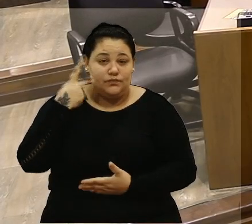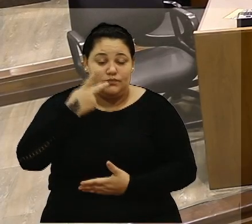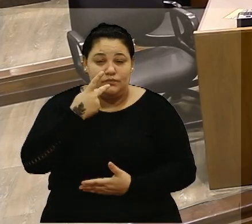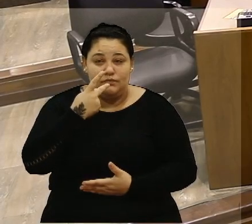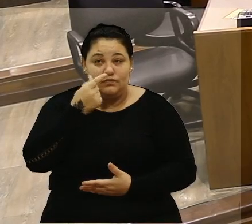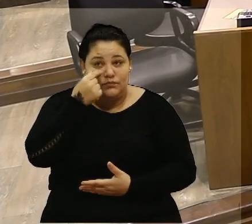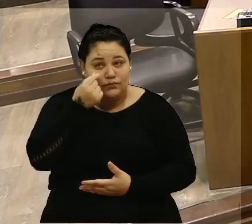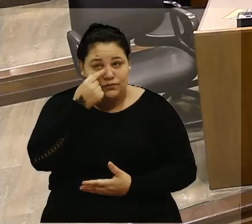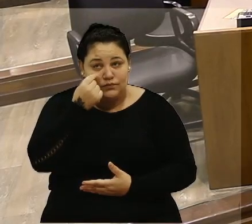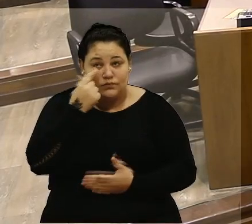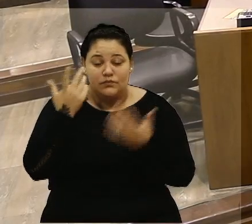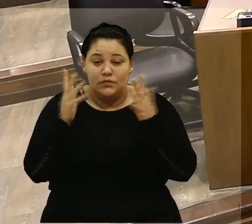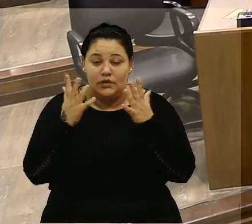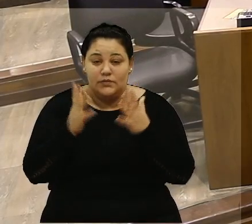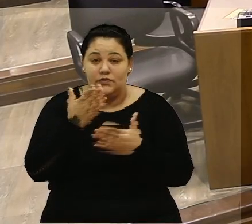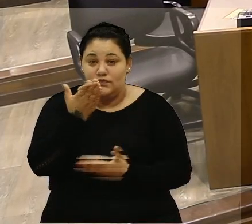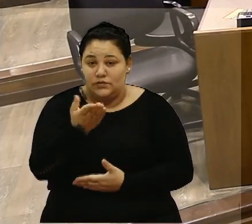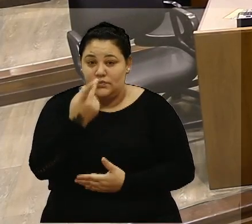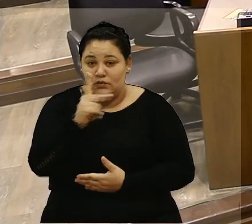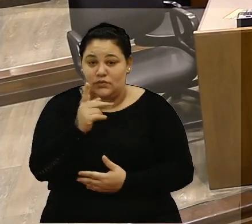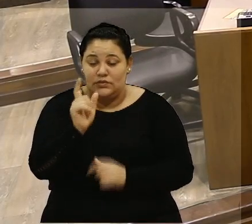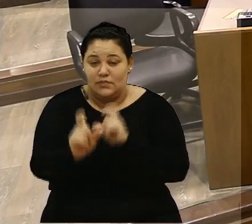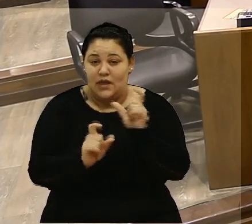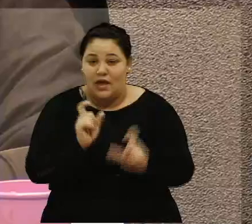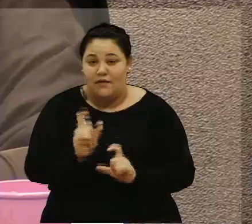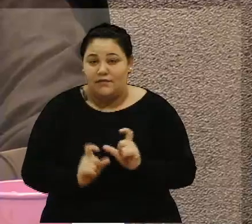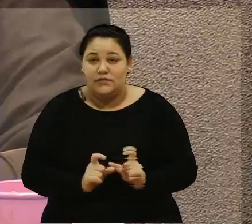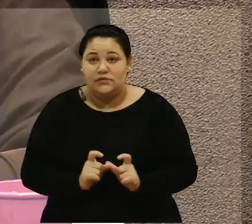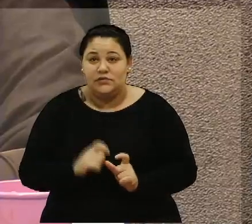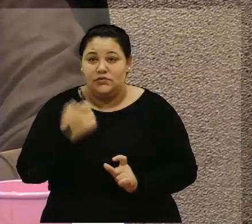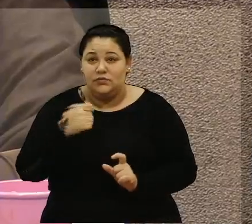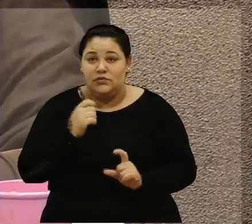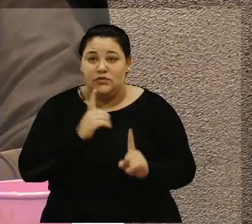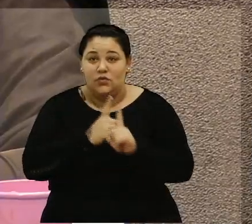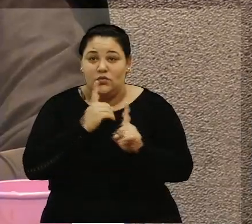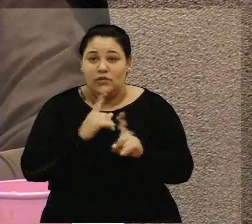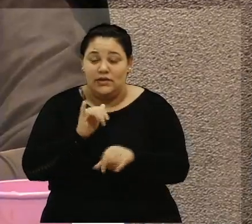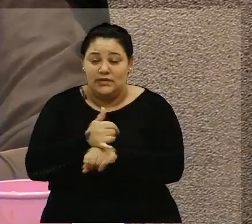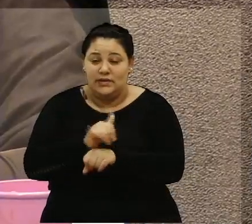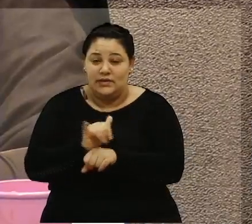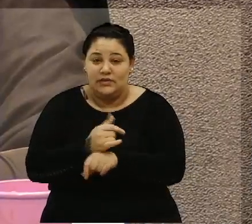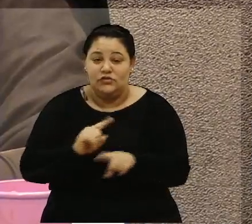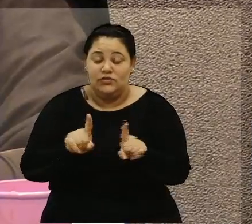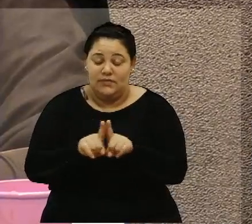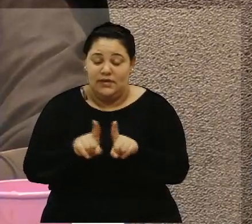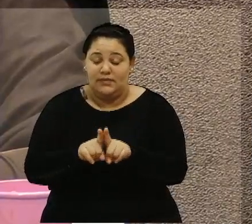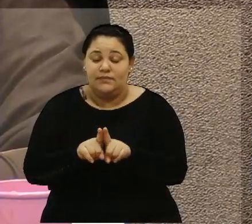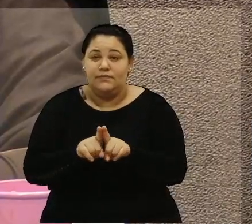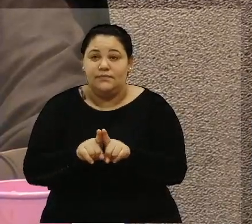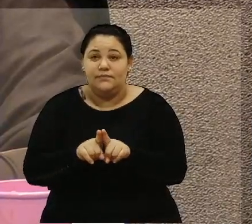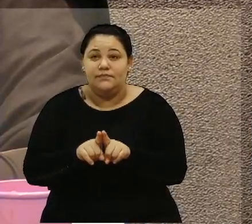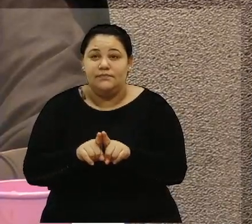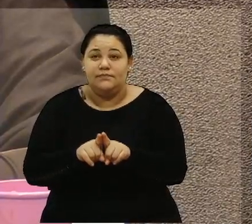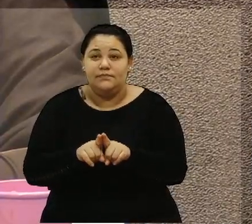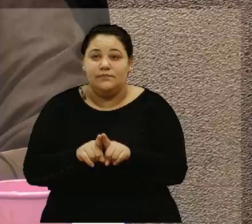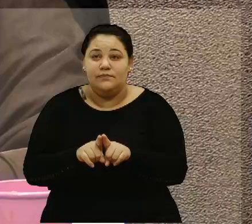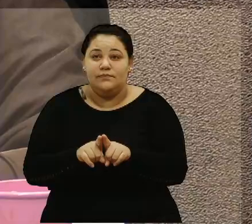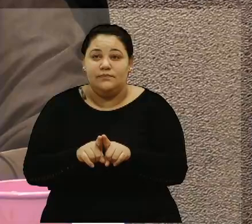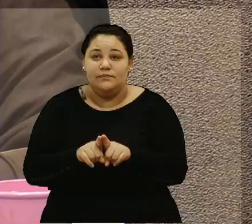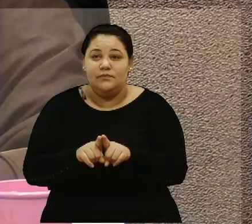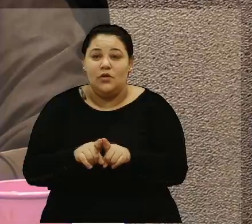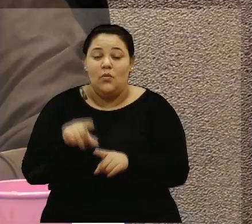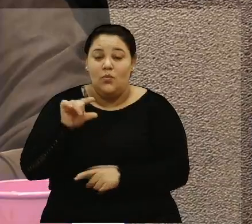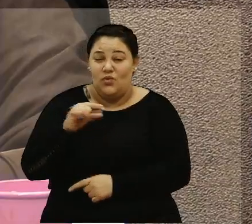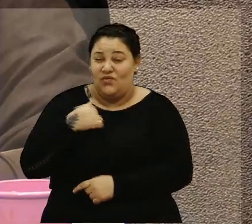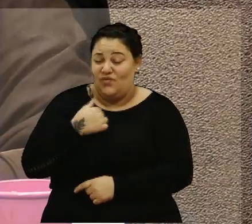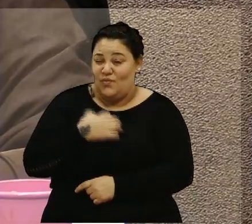aí pelas palavras. É isso aí mesmo, a gente tem que encontrar essa solução. E um pouco da minha